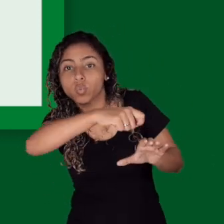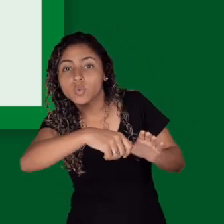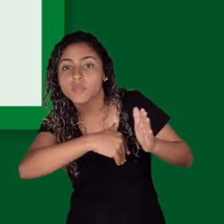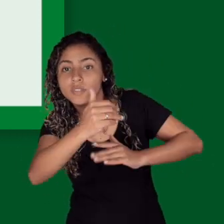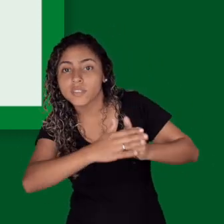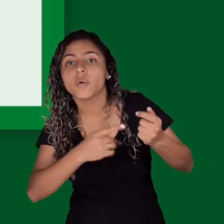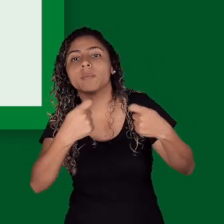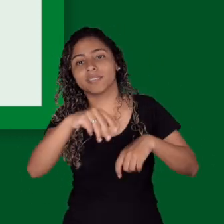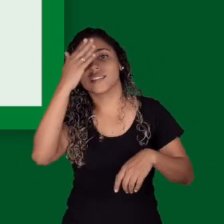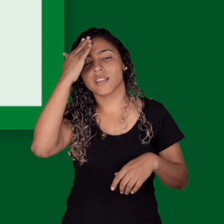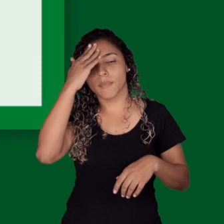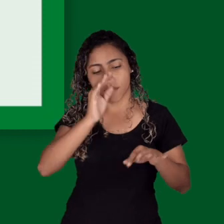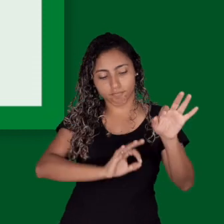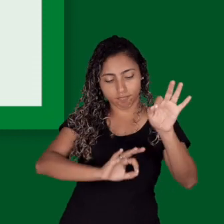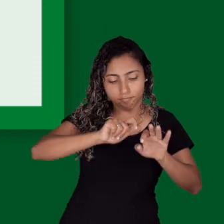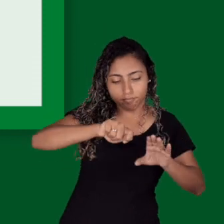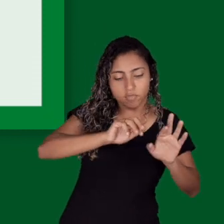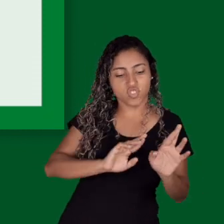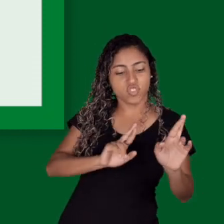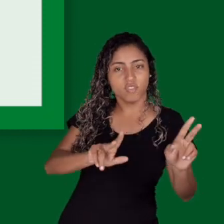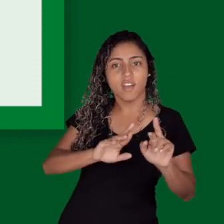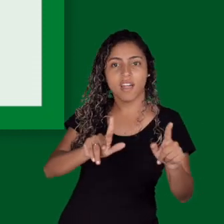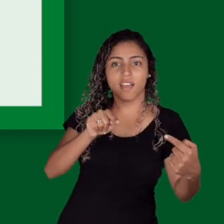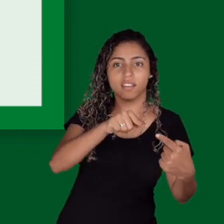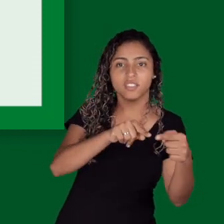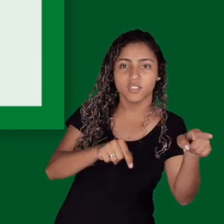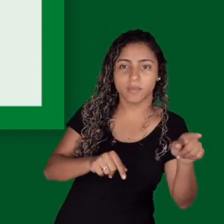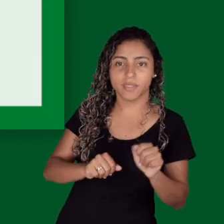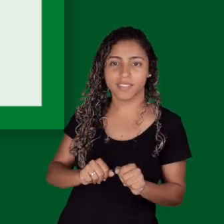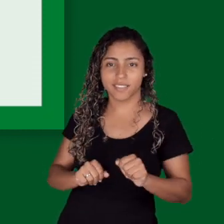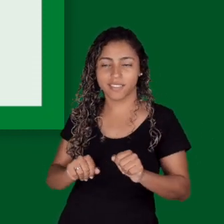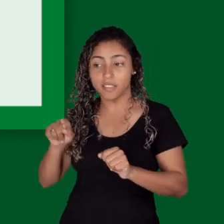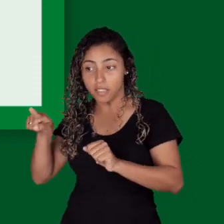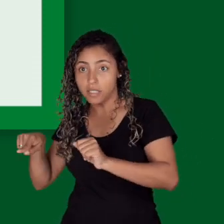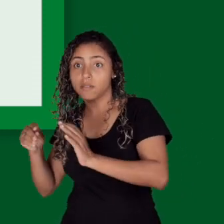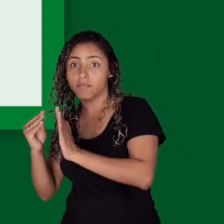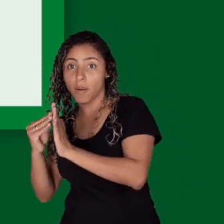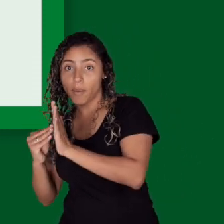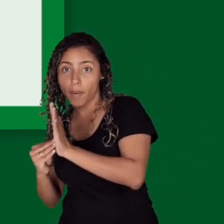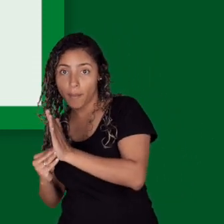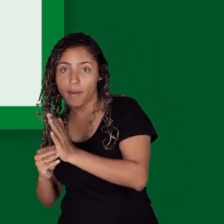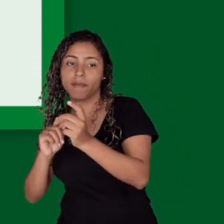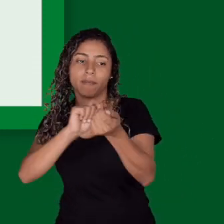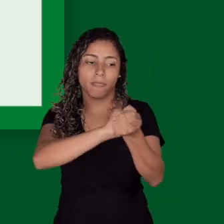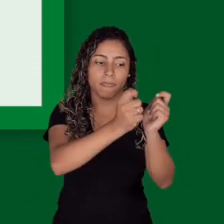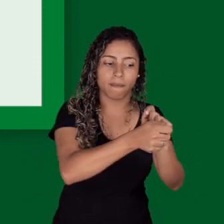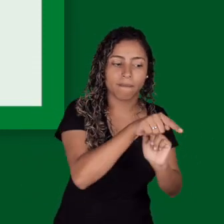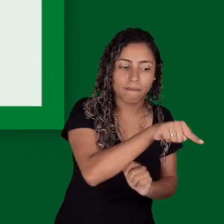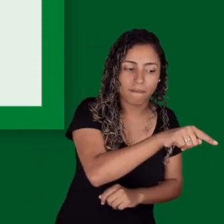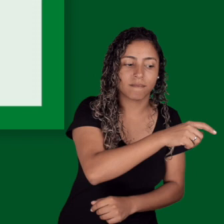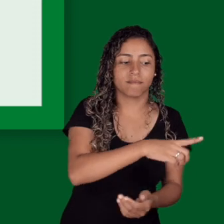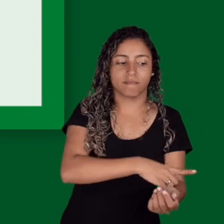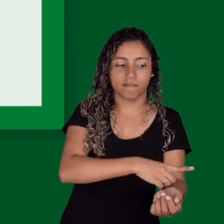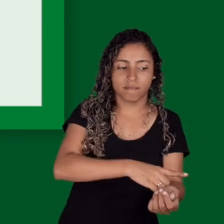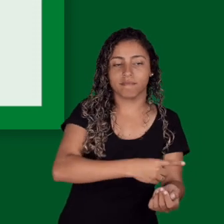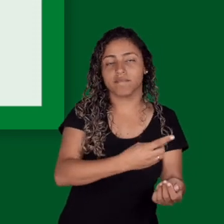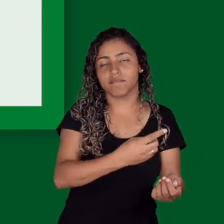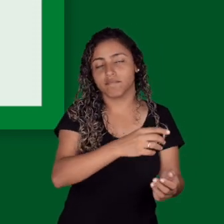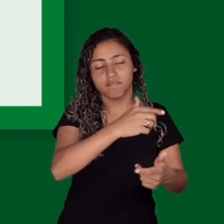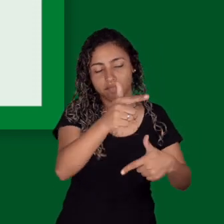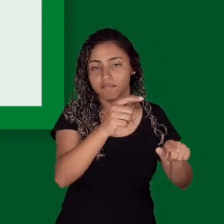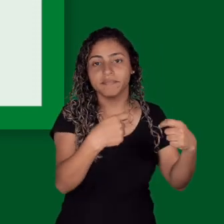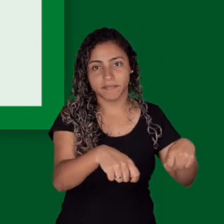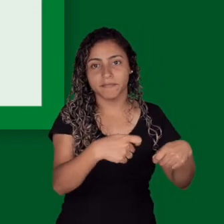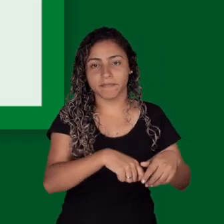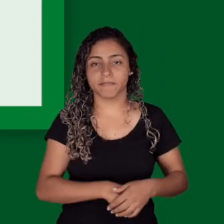vai ter que fazer uma alimentação diferenciada dentro do cardápio que a gente já tem para poder adaptar para esse aluno com necessidade alimentar